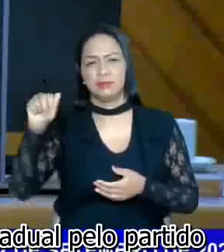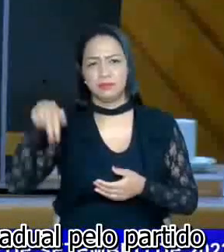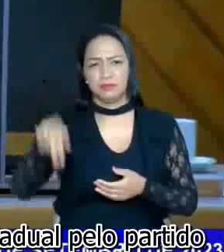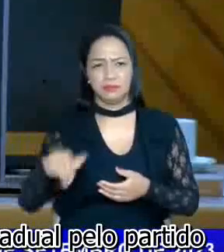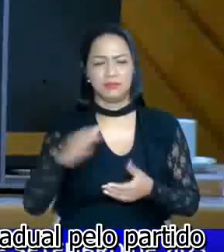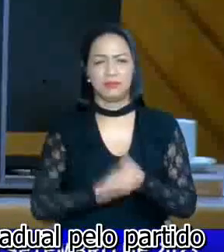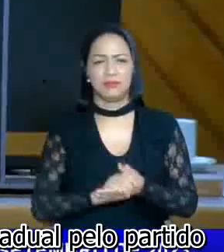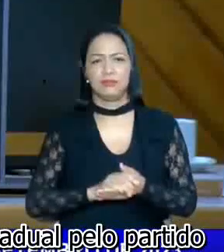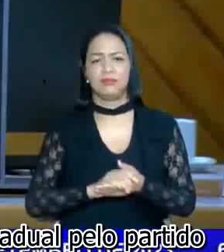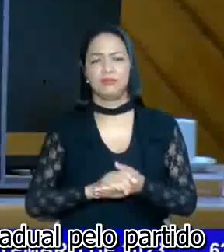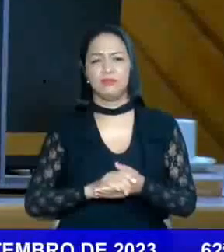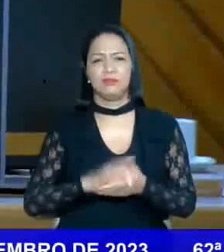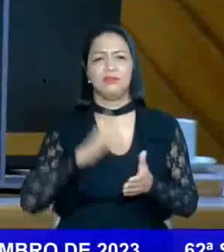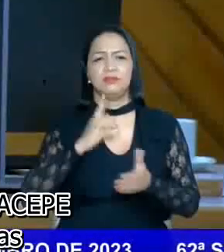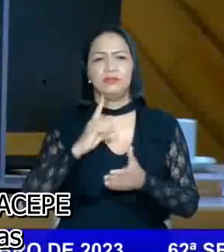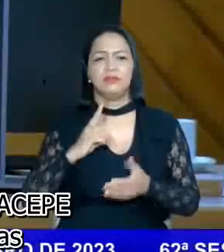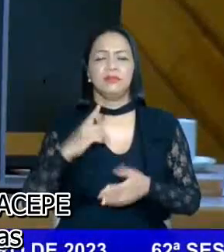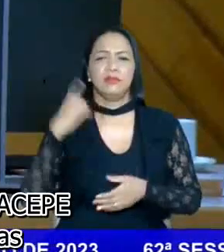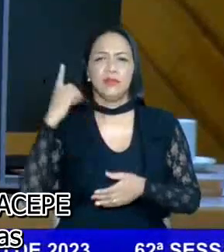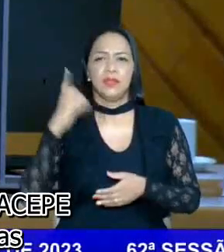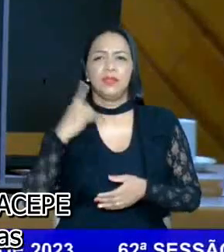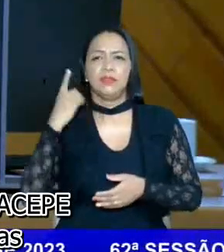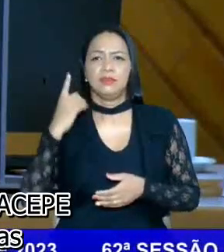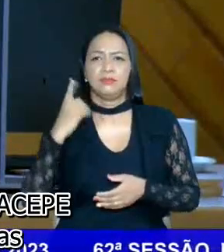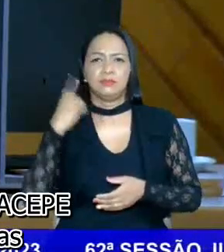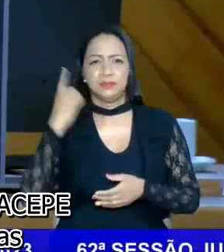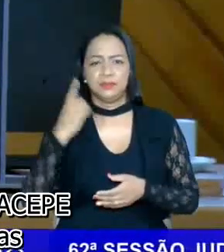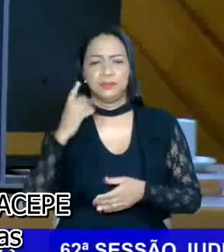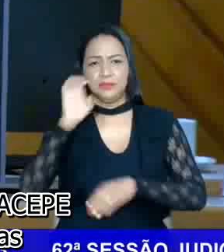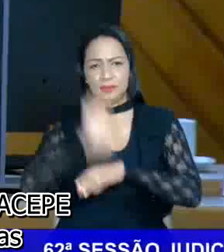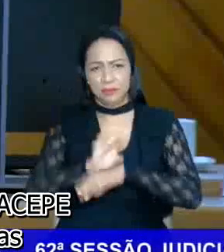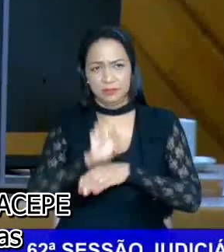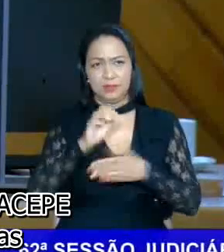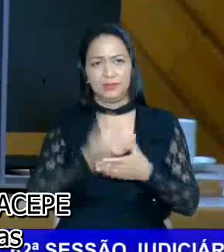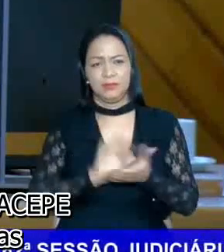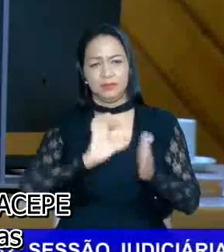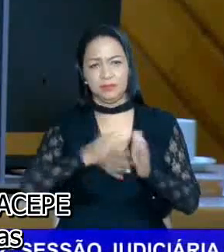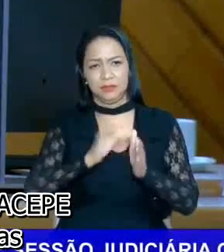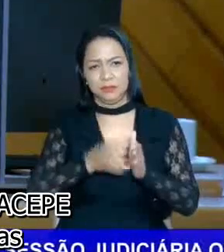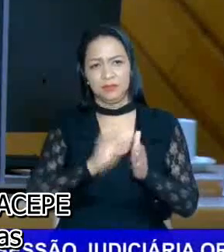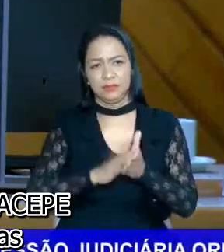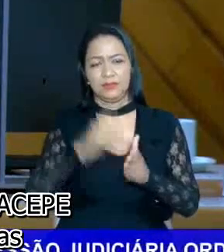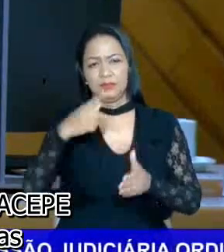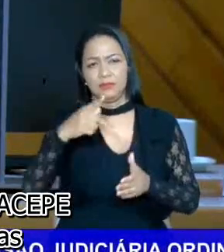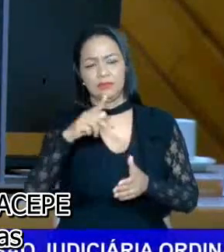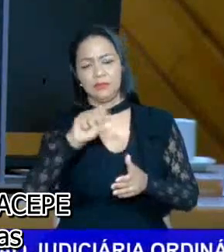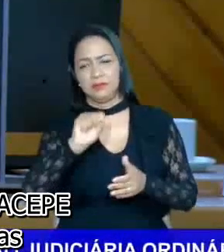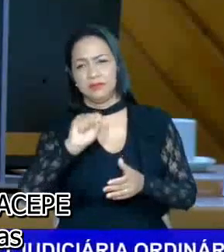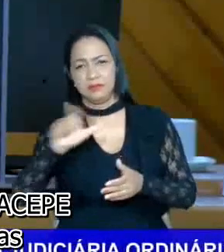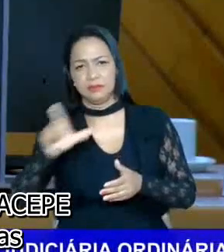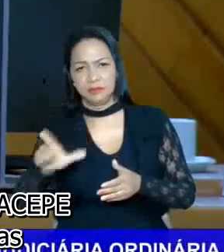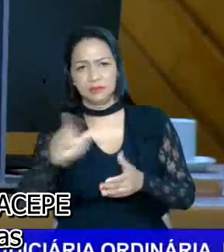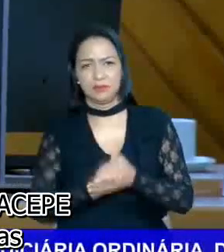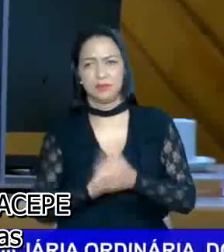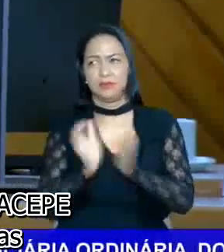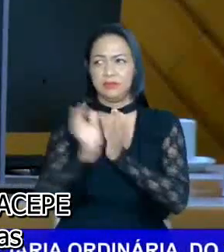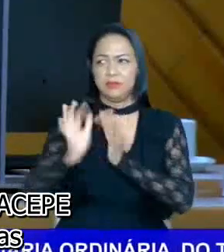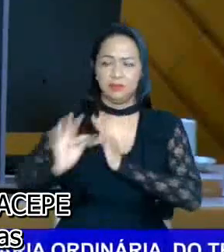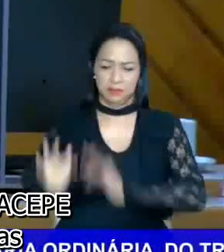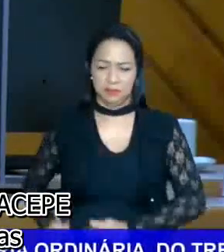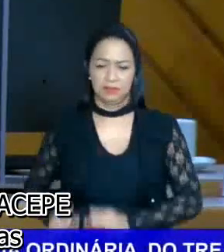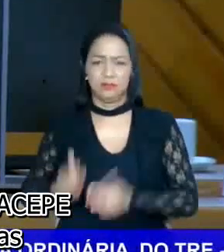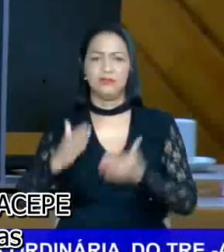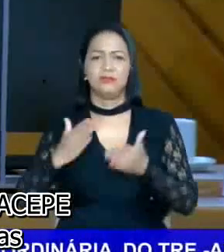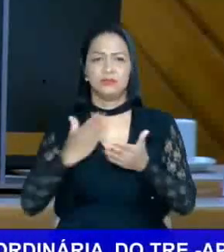ao tela, cargo de a deputado juíza estadual Paola pelo Partido Santos. Socialismo e Liberdade, PSOL, eleições 2022. O NACEP emitiu um parecer